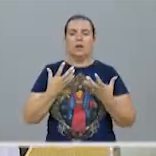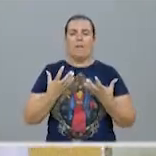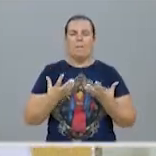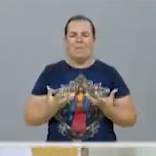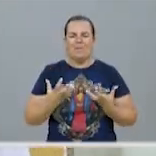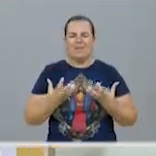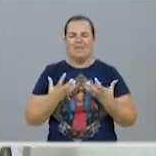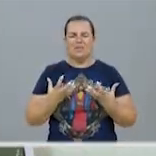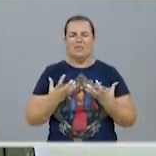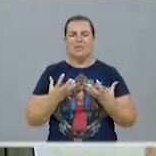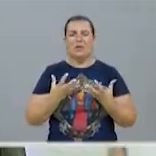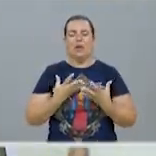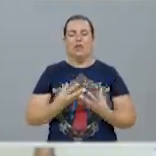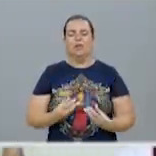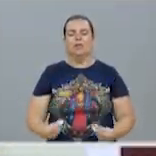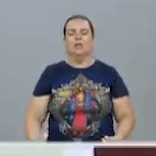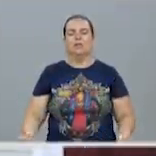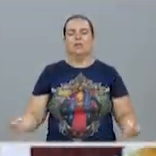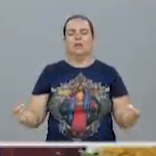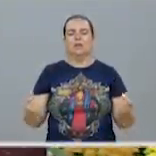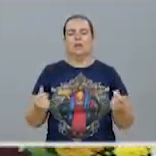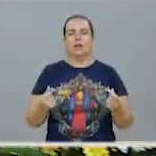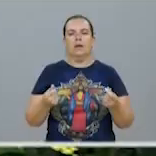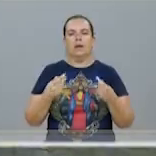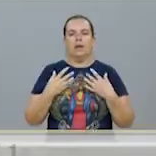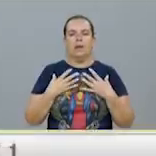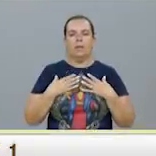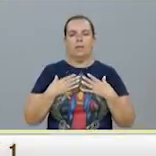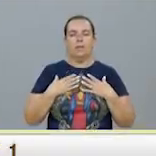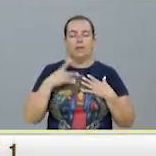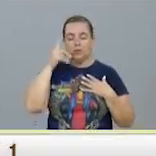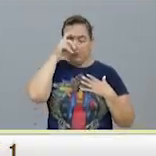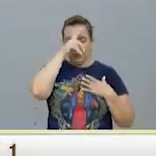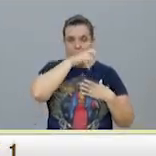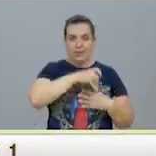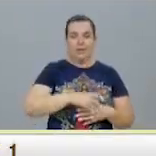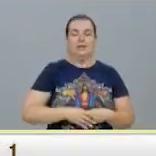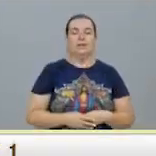alivie o meu fardo,